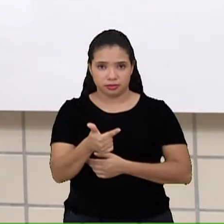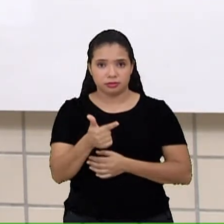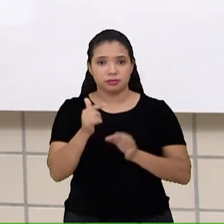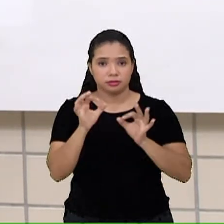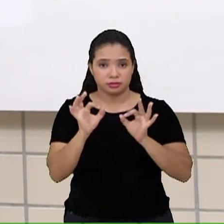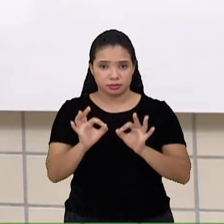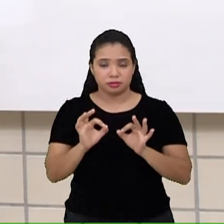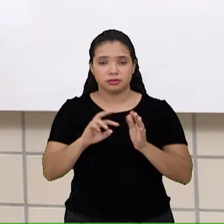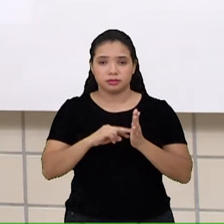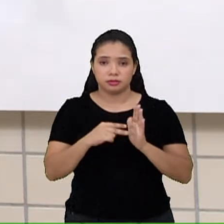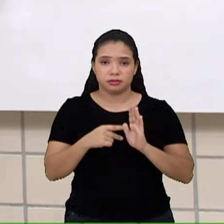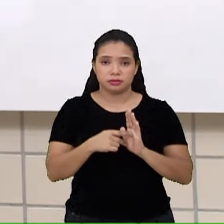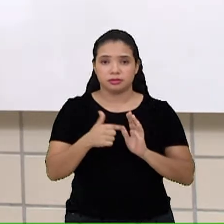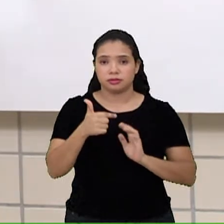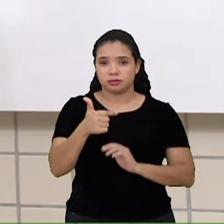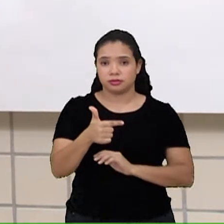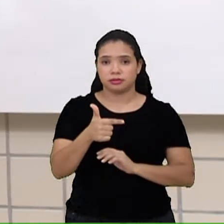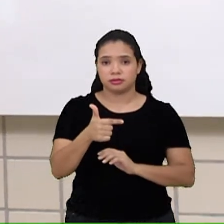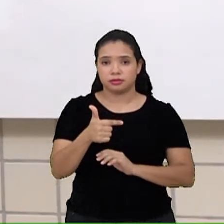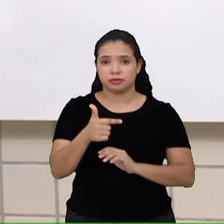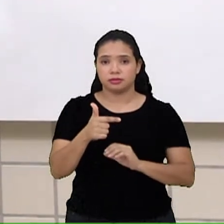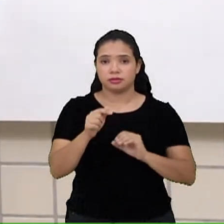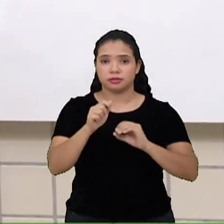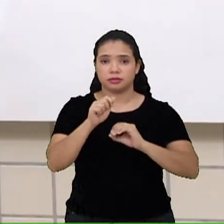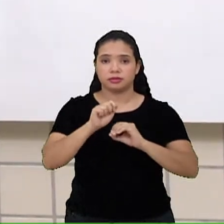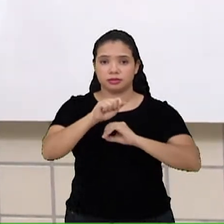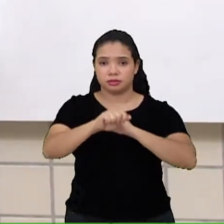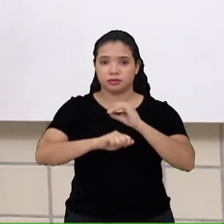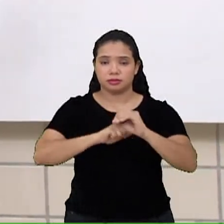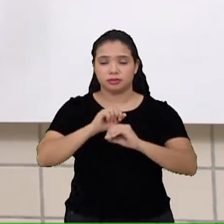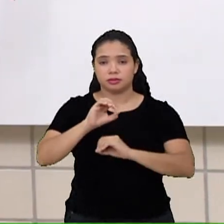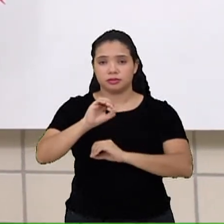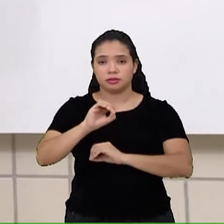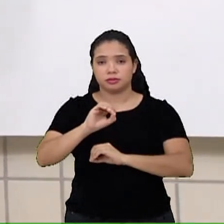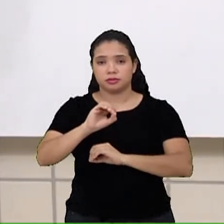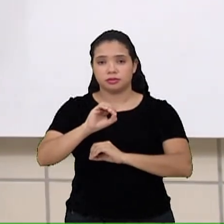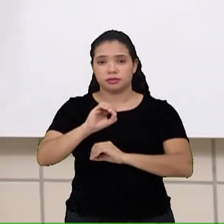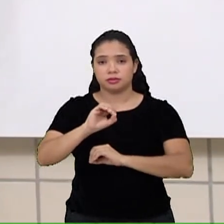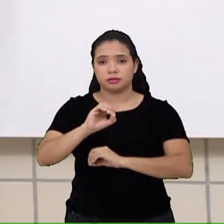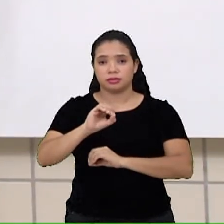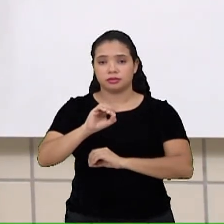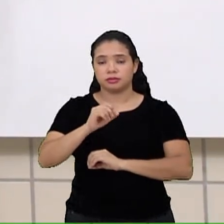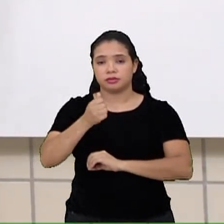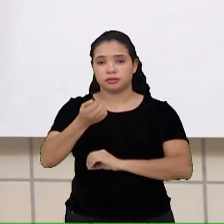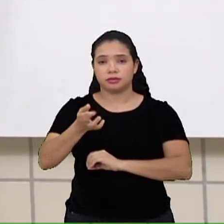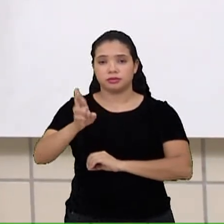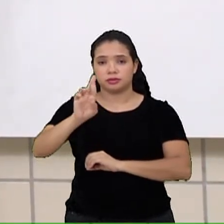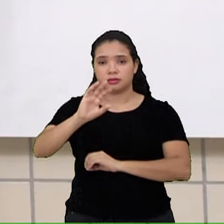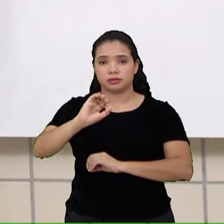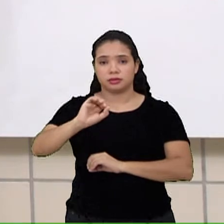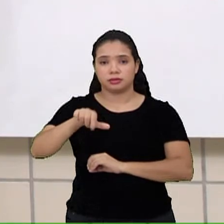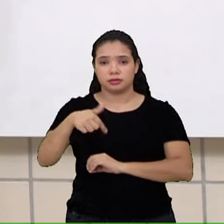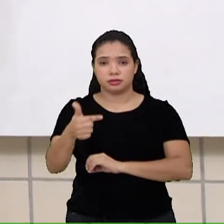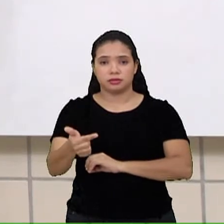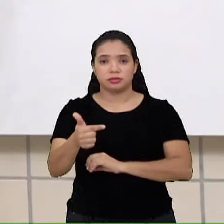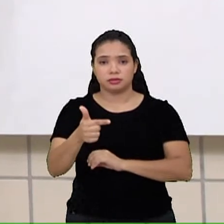significa que tem 2 átomos de oxigênio. Representado, ele fica com, aqui ó, 2